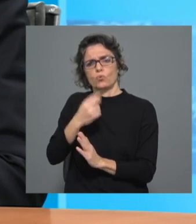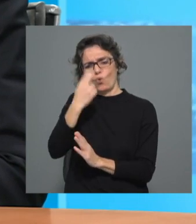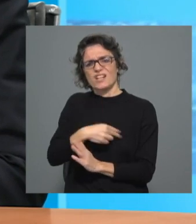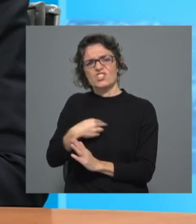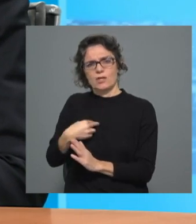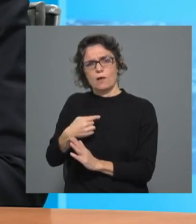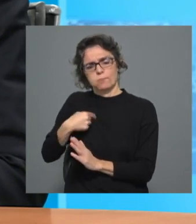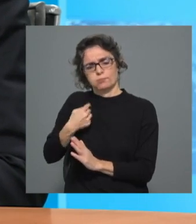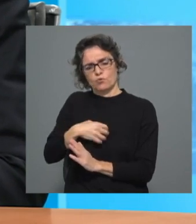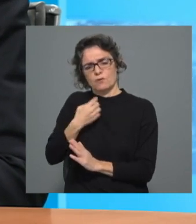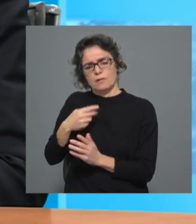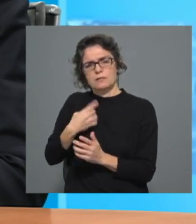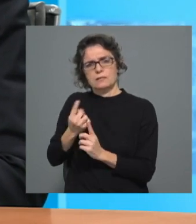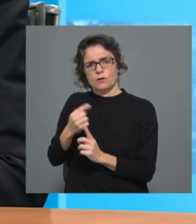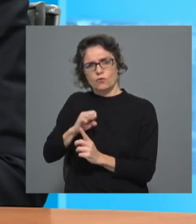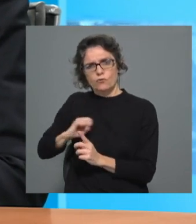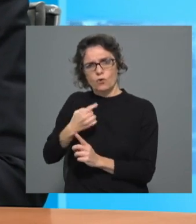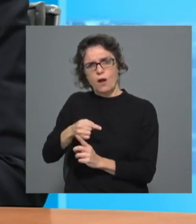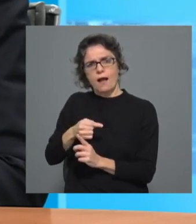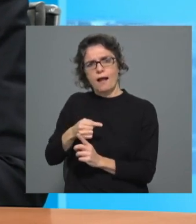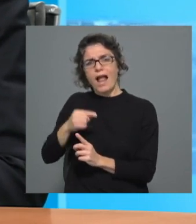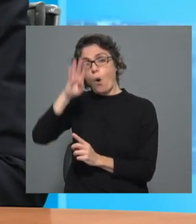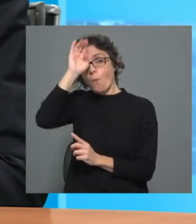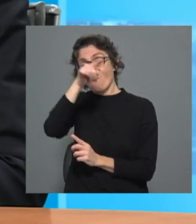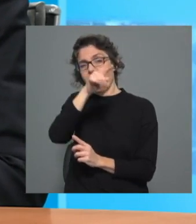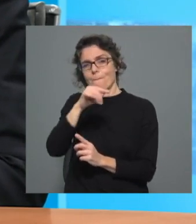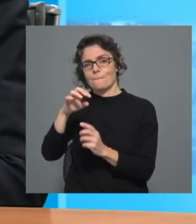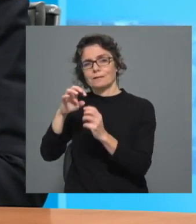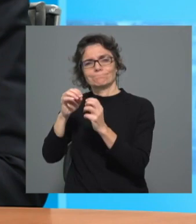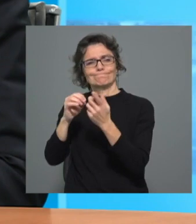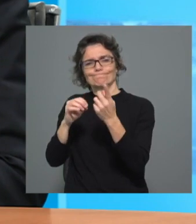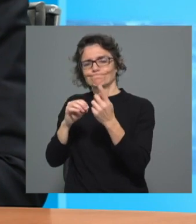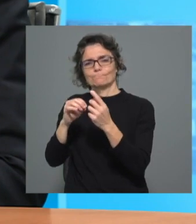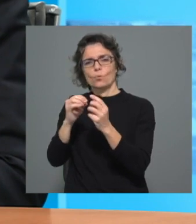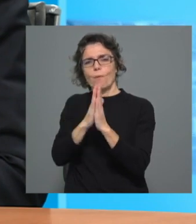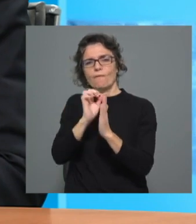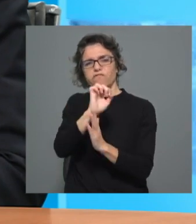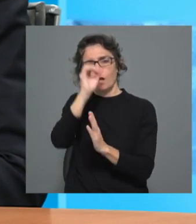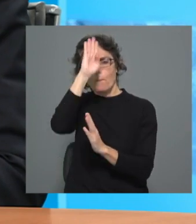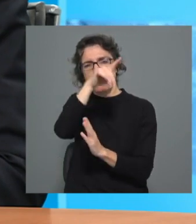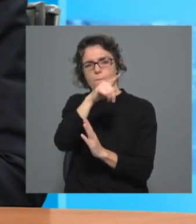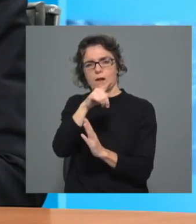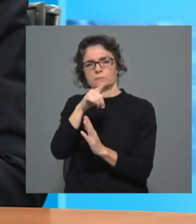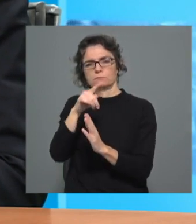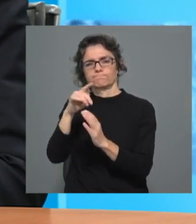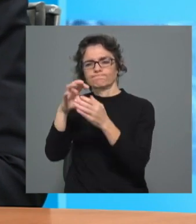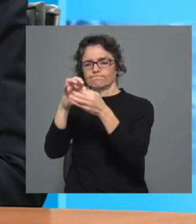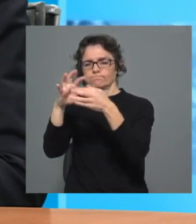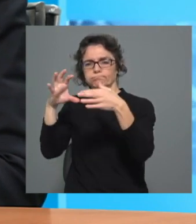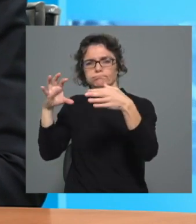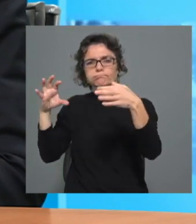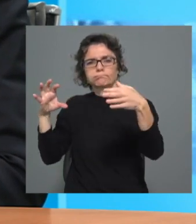Igreja Latina se desviou dessas doutrinas originais. E, portanto, a